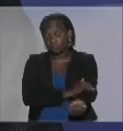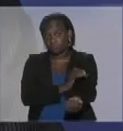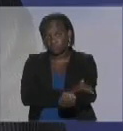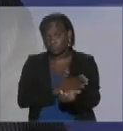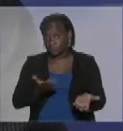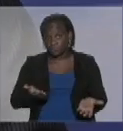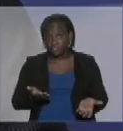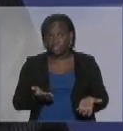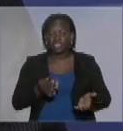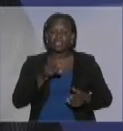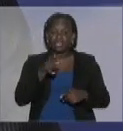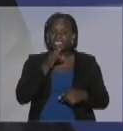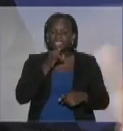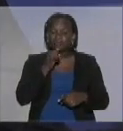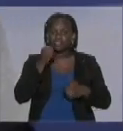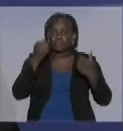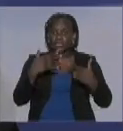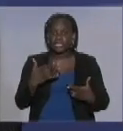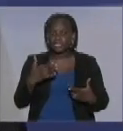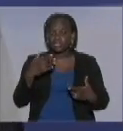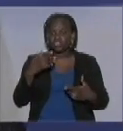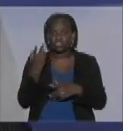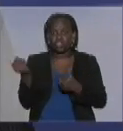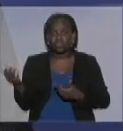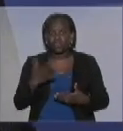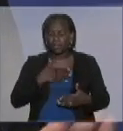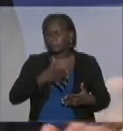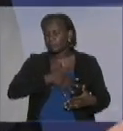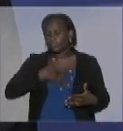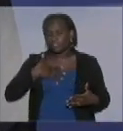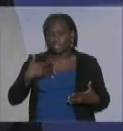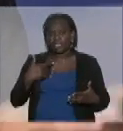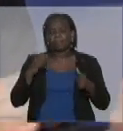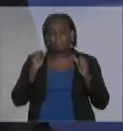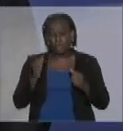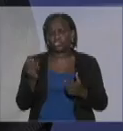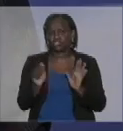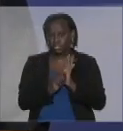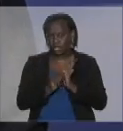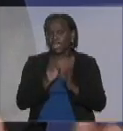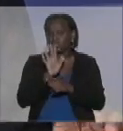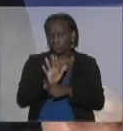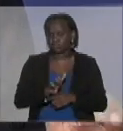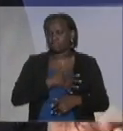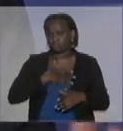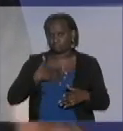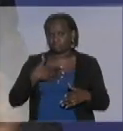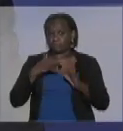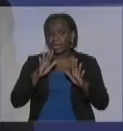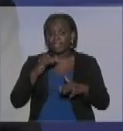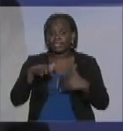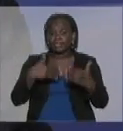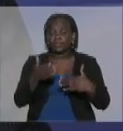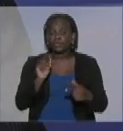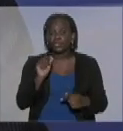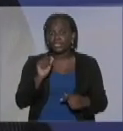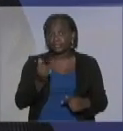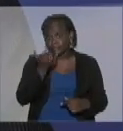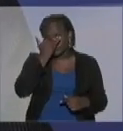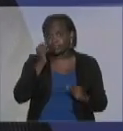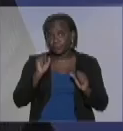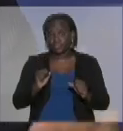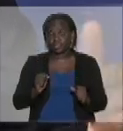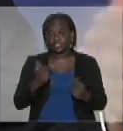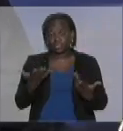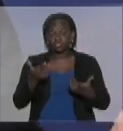fala da busca do prazer para o jovem, a gente sabe que droga pode até dar prazer, mas a gente quer mostrar as consequências desse prazer.